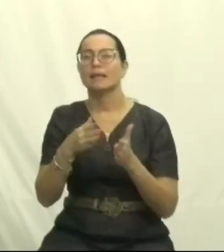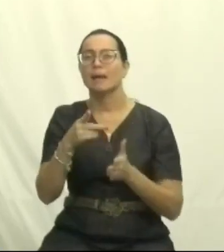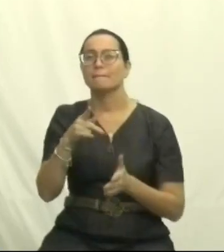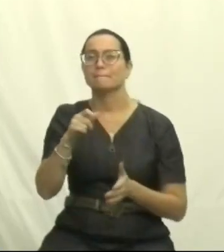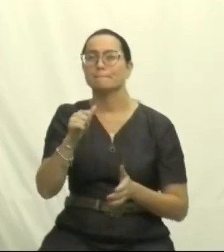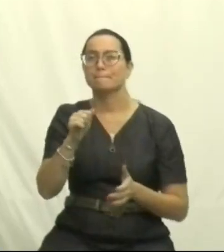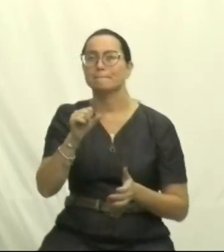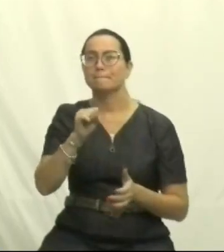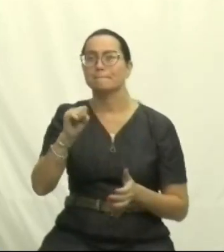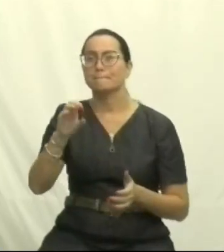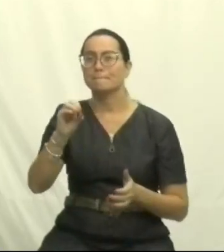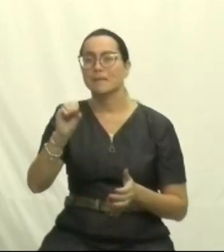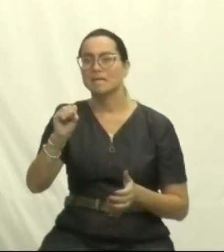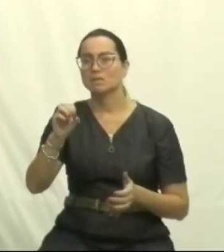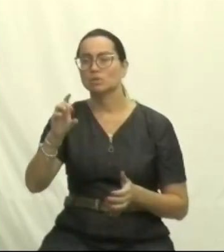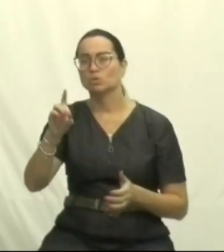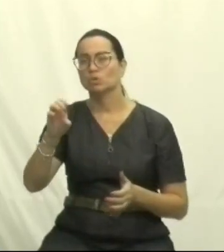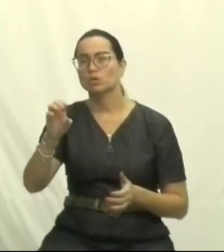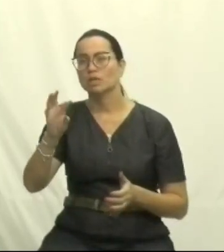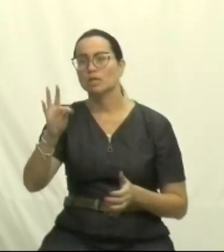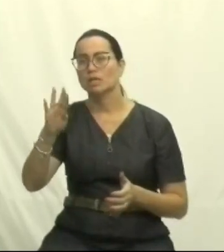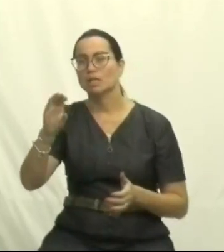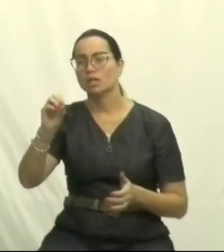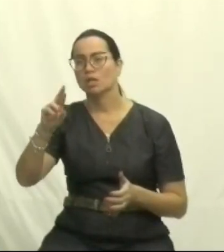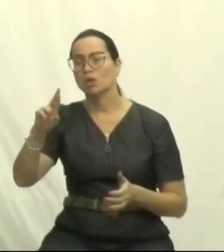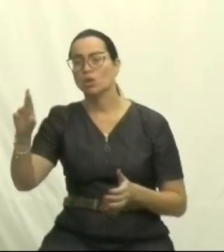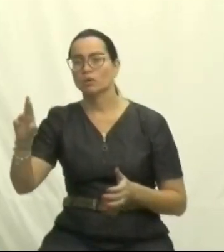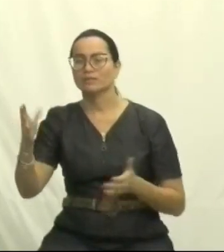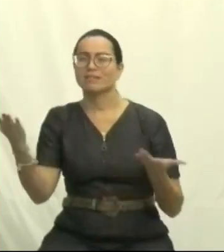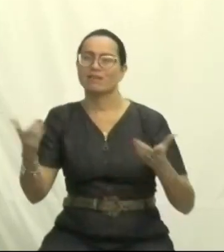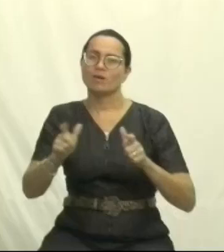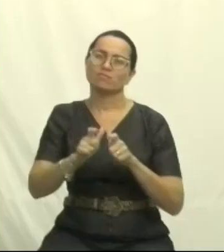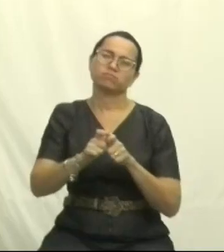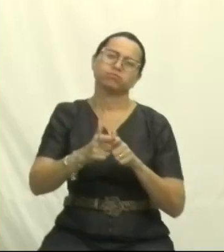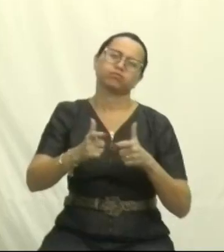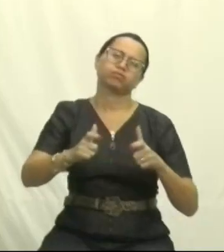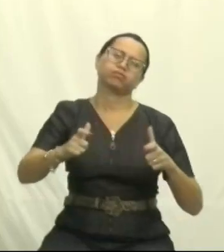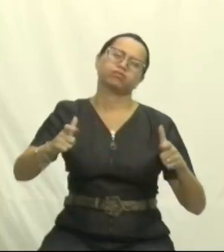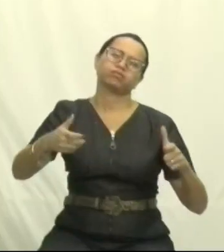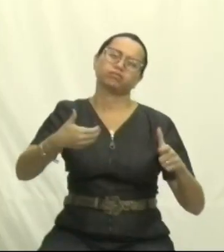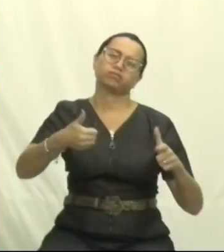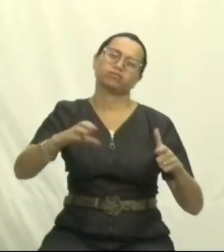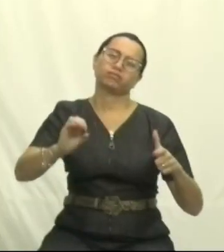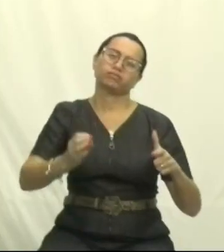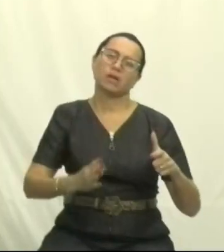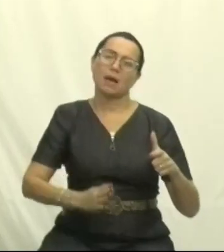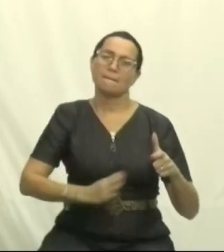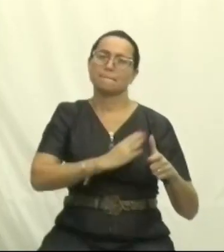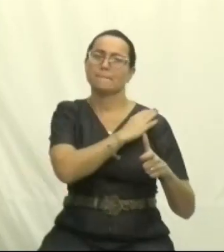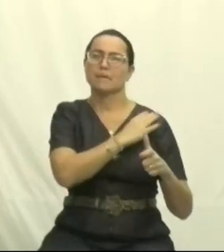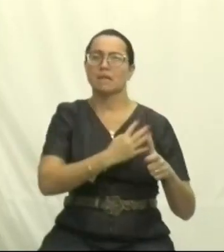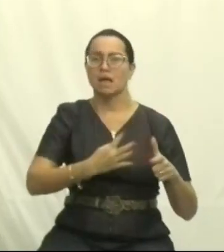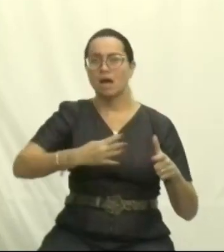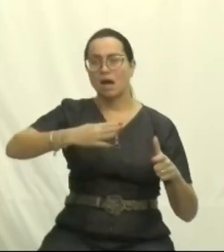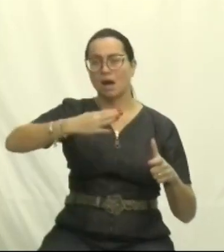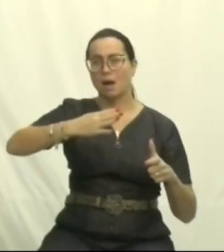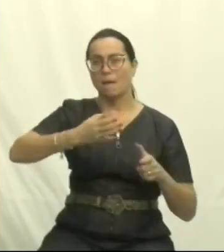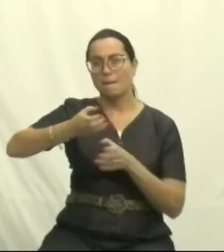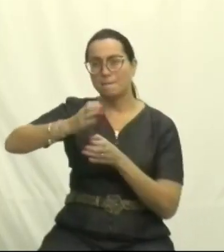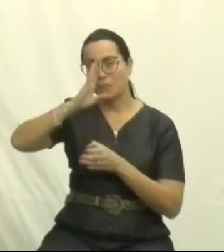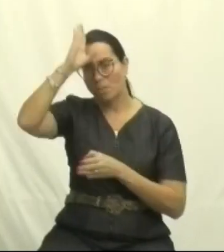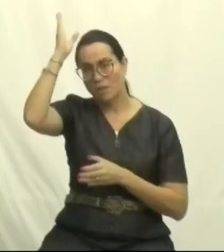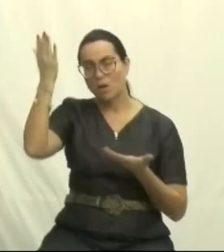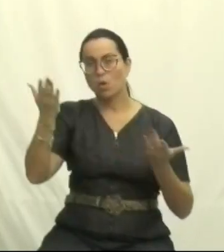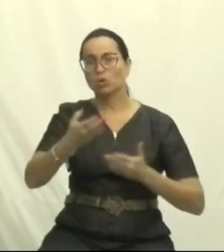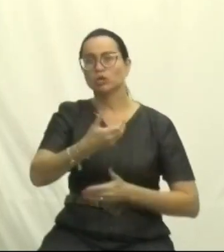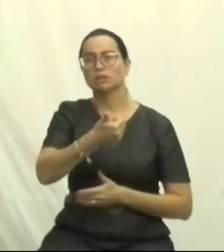Atualmente, o serviço foi expandido e o que era realizado por 10 militares hoje conta com 185